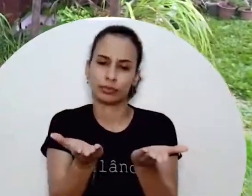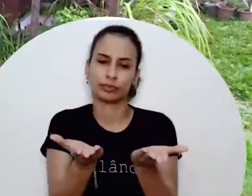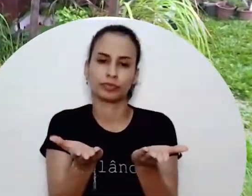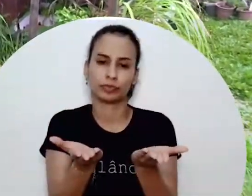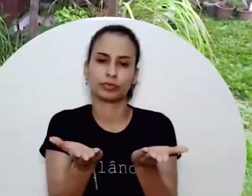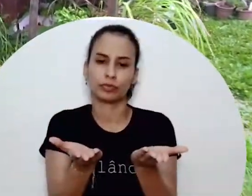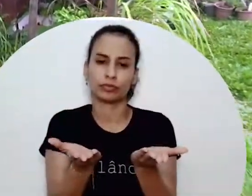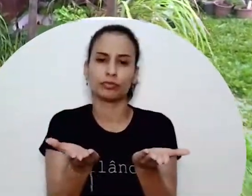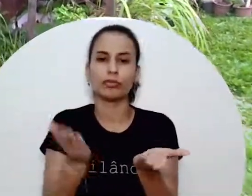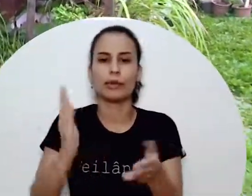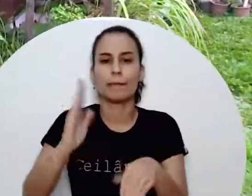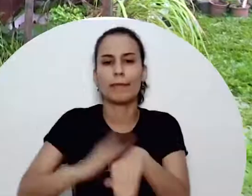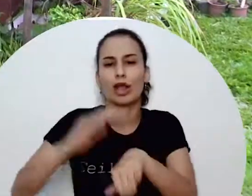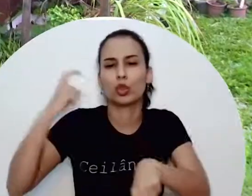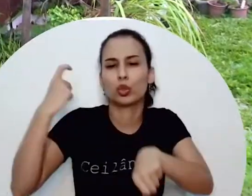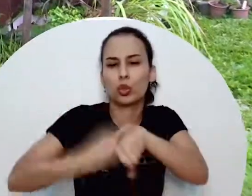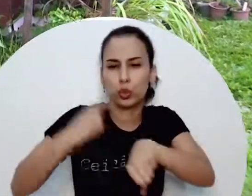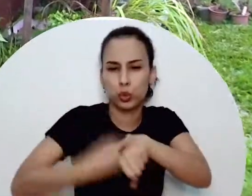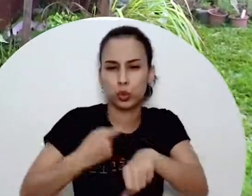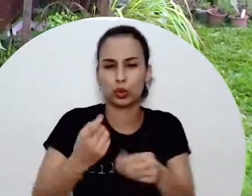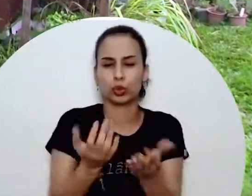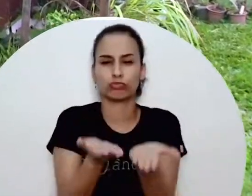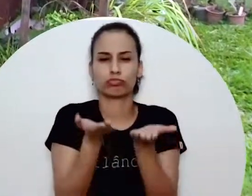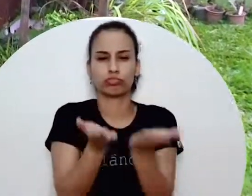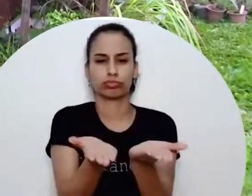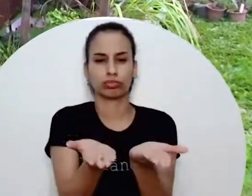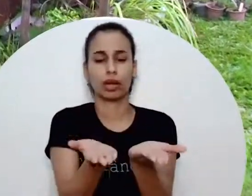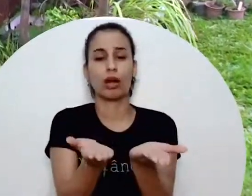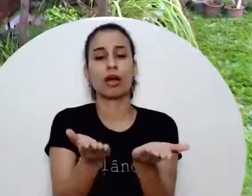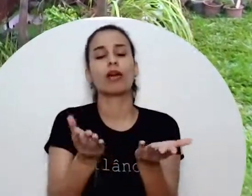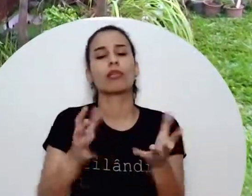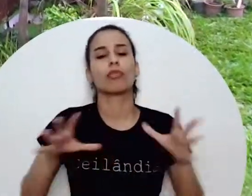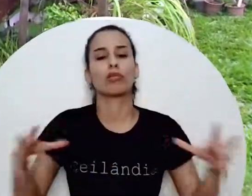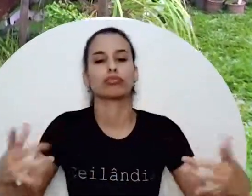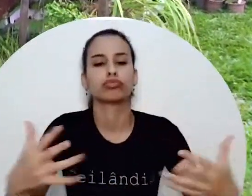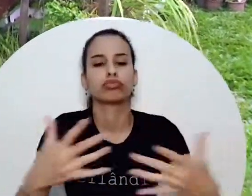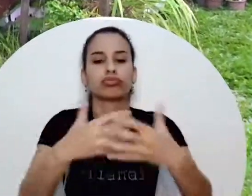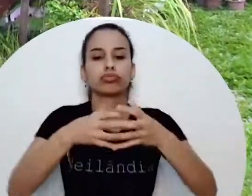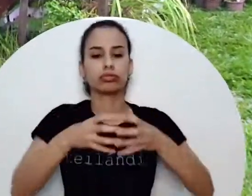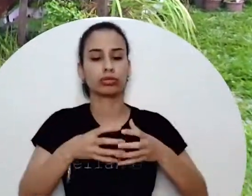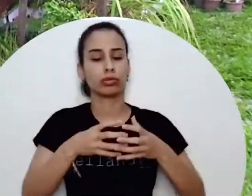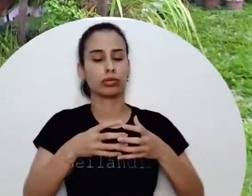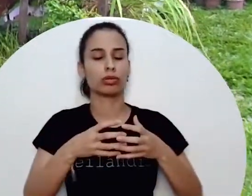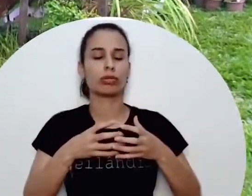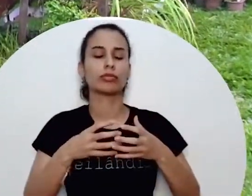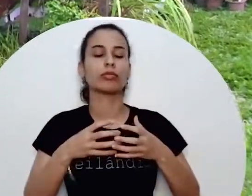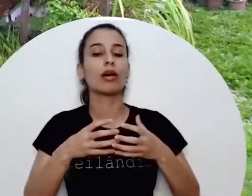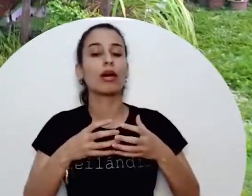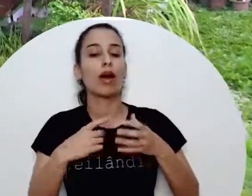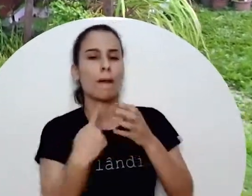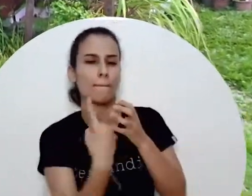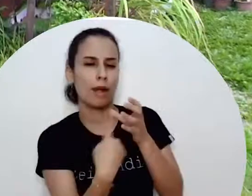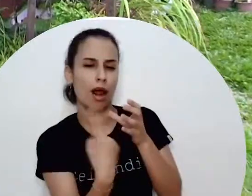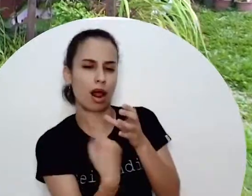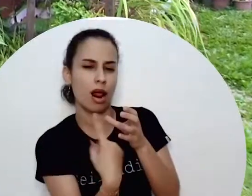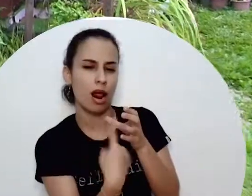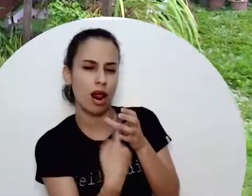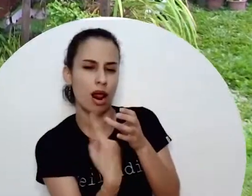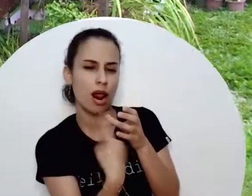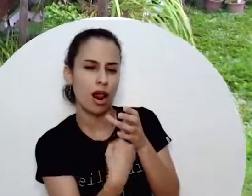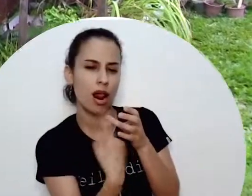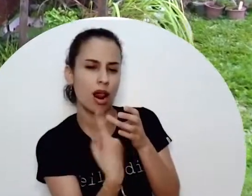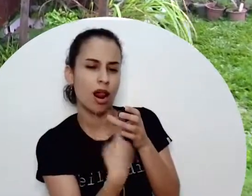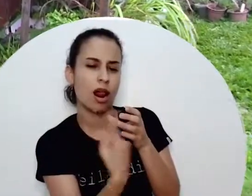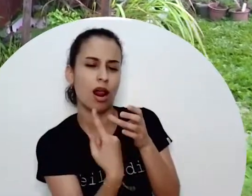ter salmonela, e se a gente passar no forno, ela fica bem boa. Daí você pega tudo isso aqui, ó, as